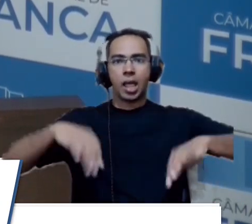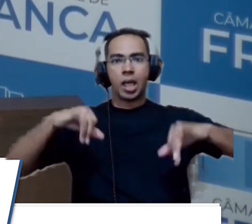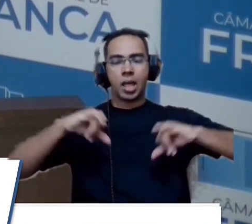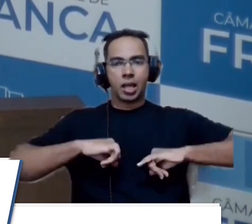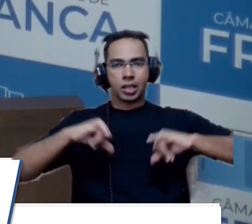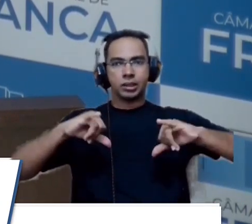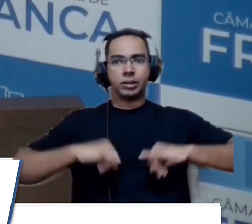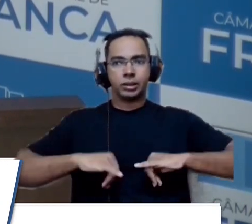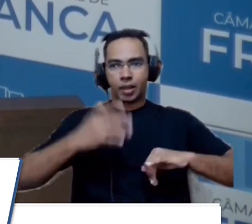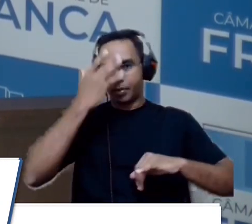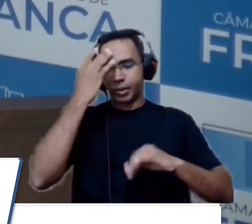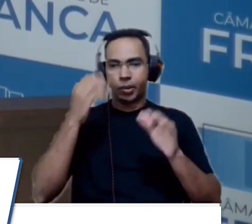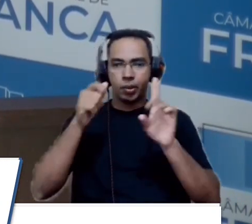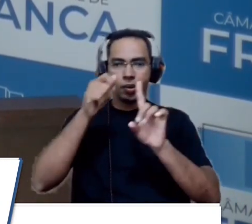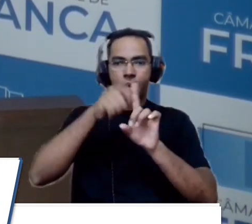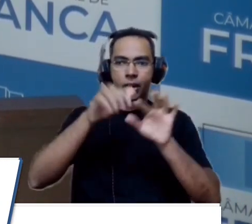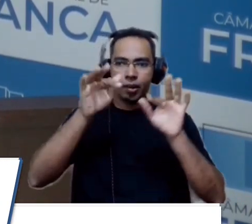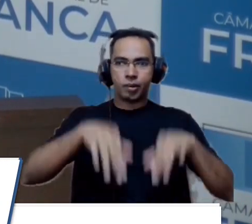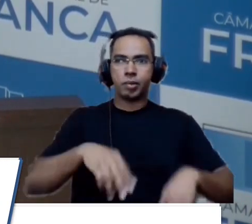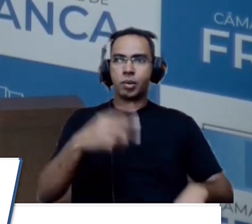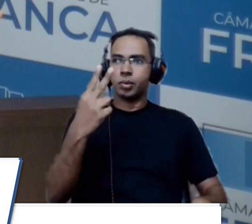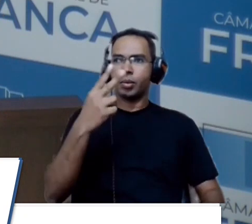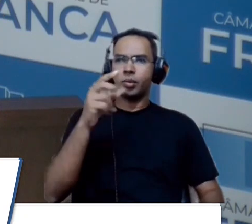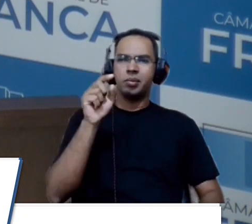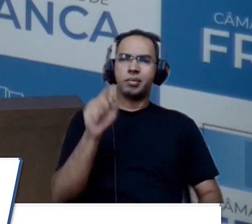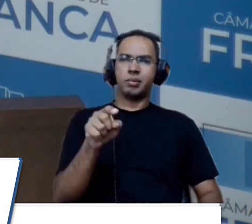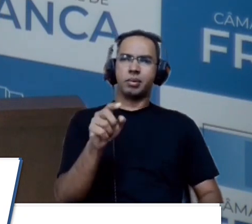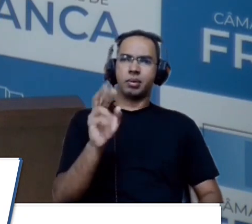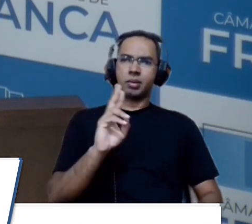e receber R$2.000. Gente, eu peço